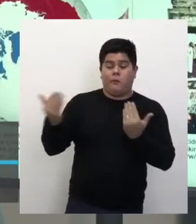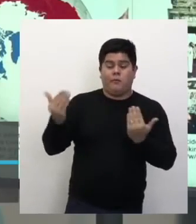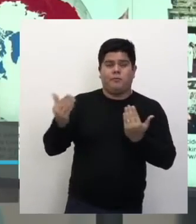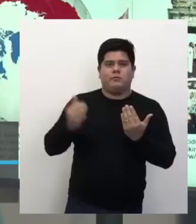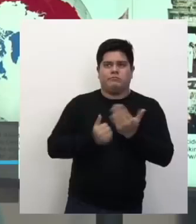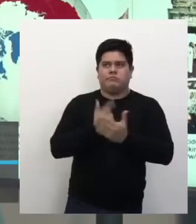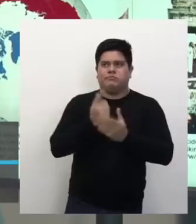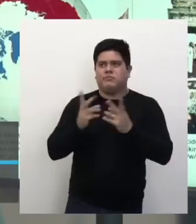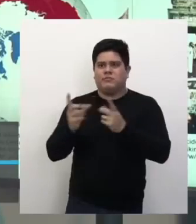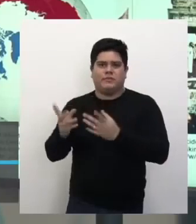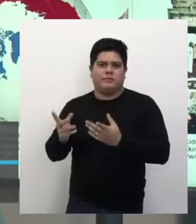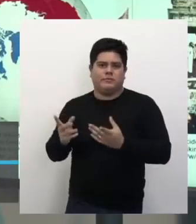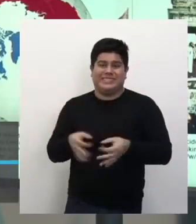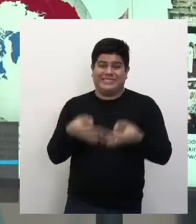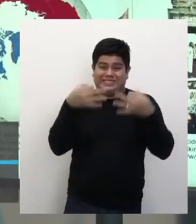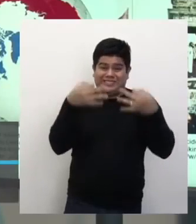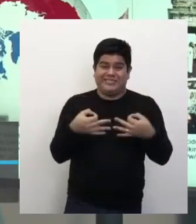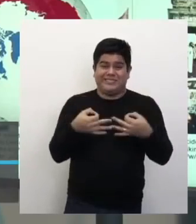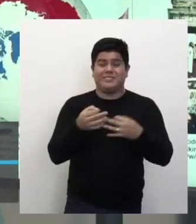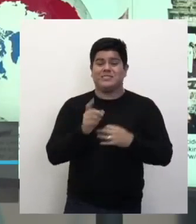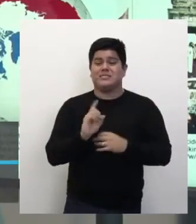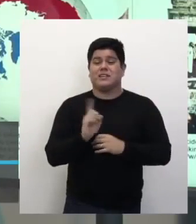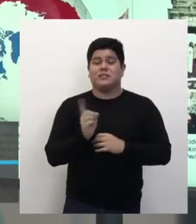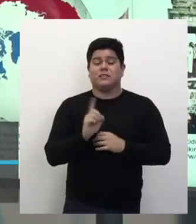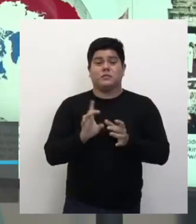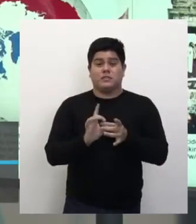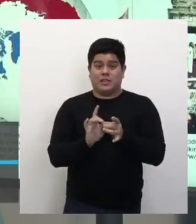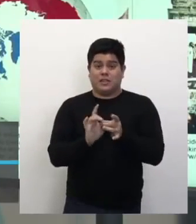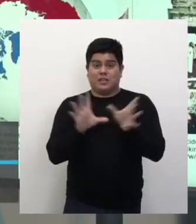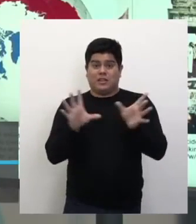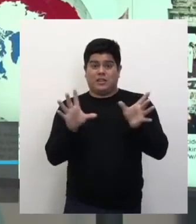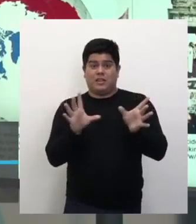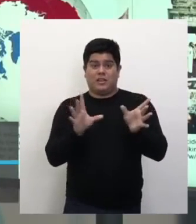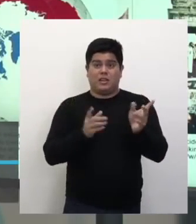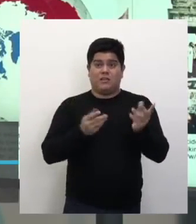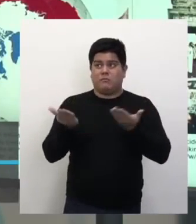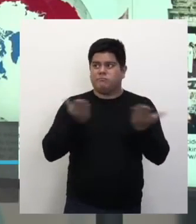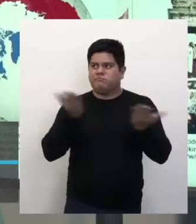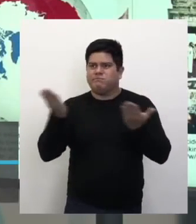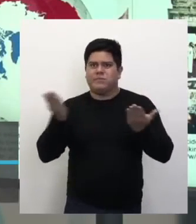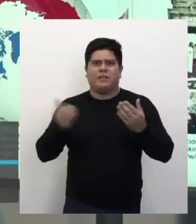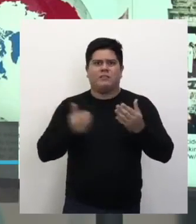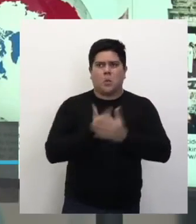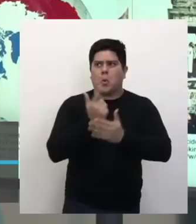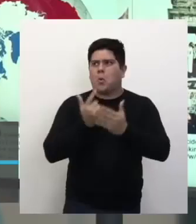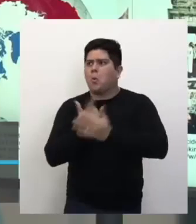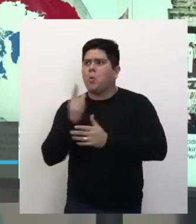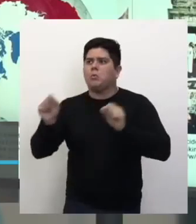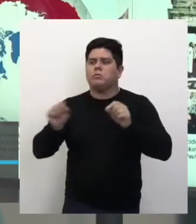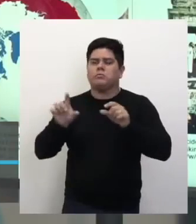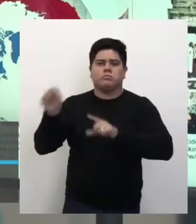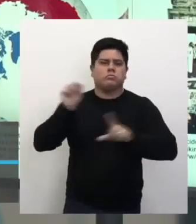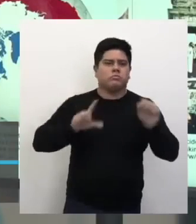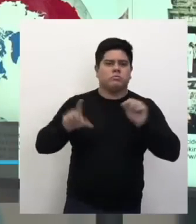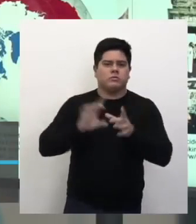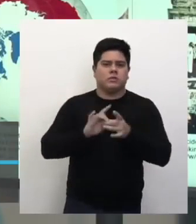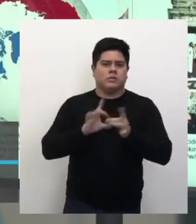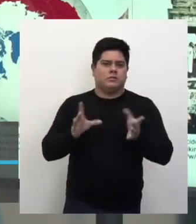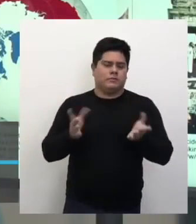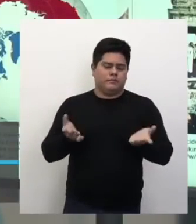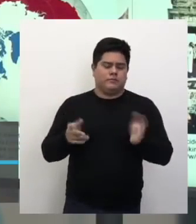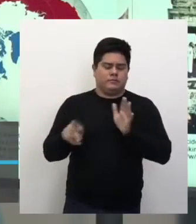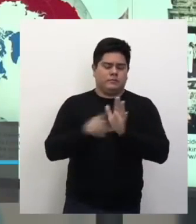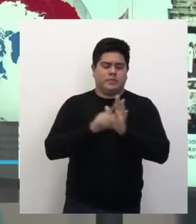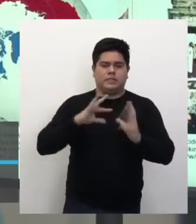isso aí não é certo. Né, a livre concorrência faz parte da globalização. Então, aqueles mesmos países, os